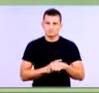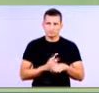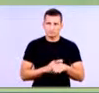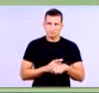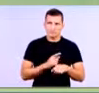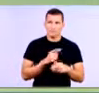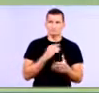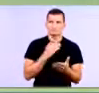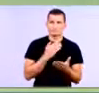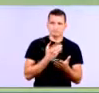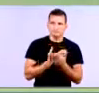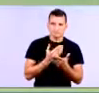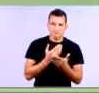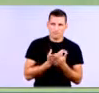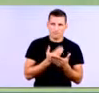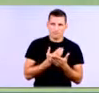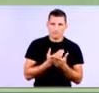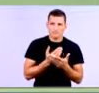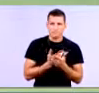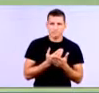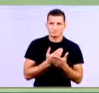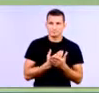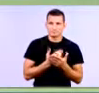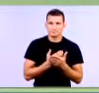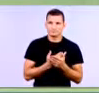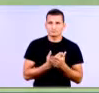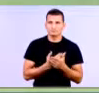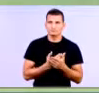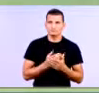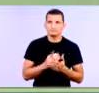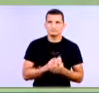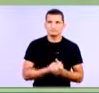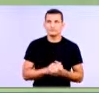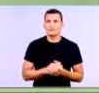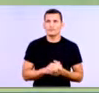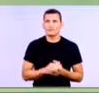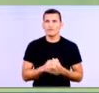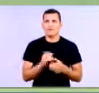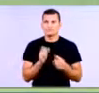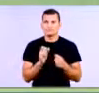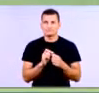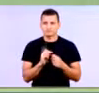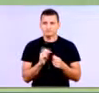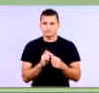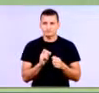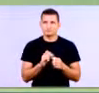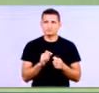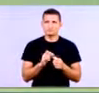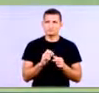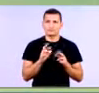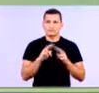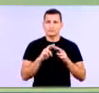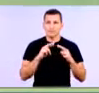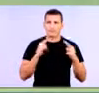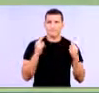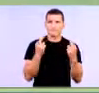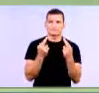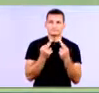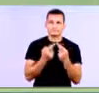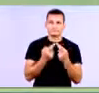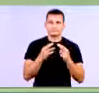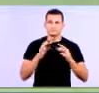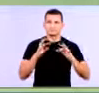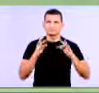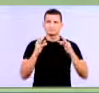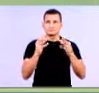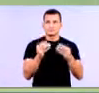certo estudo e foi feito lá uma circular, uma reunião para que todos